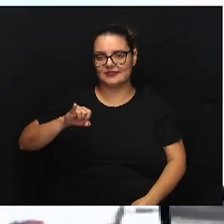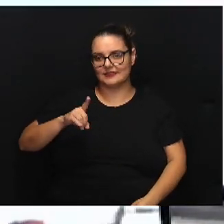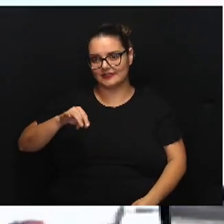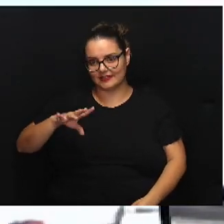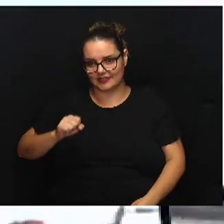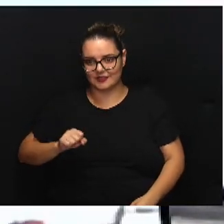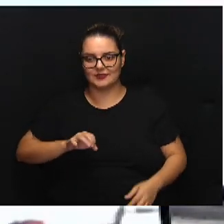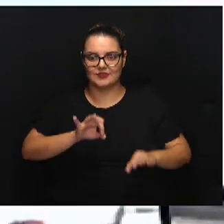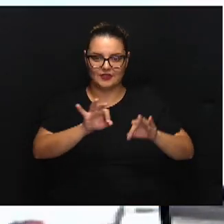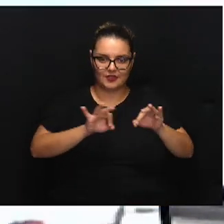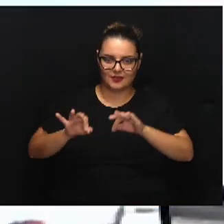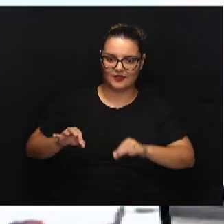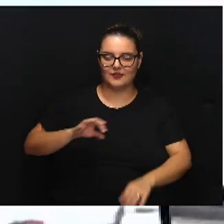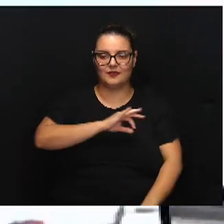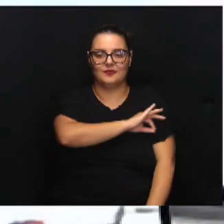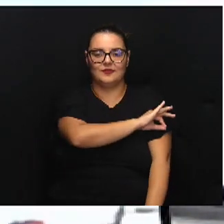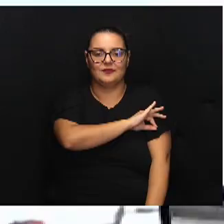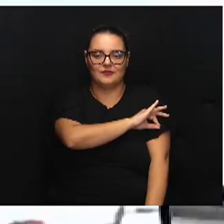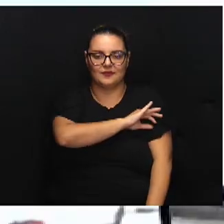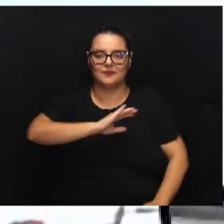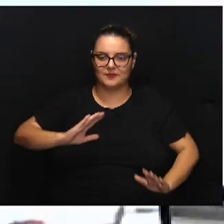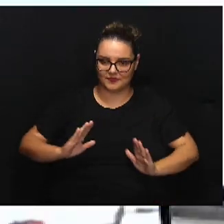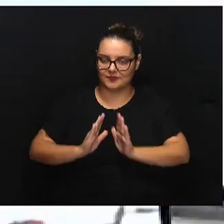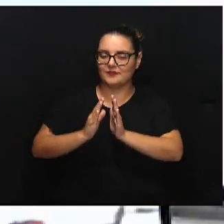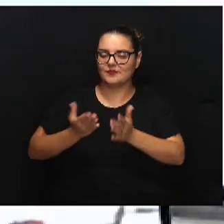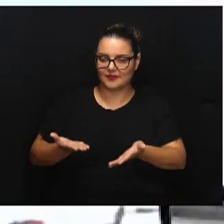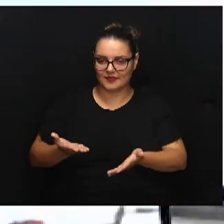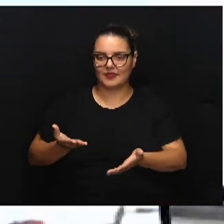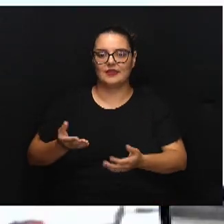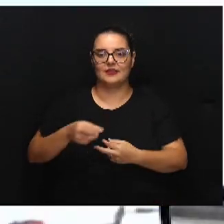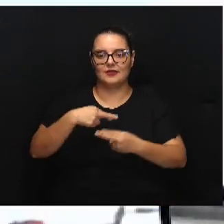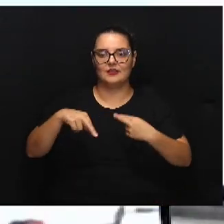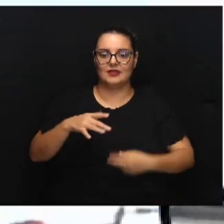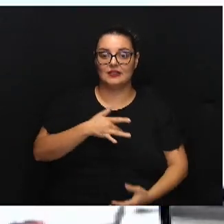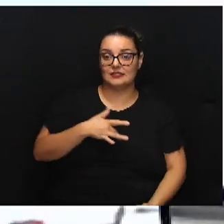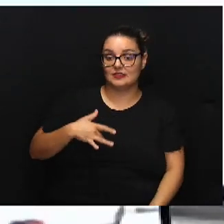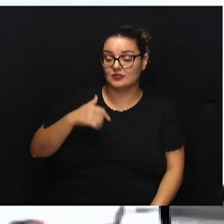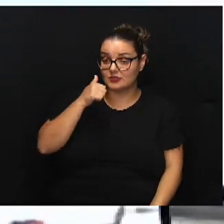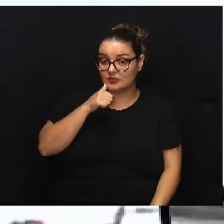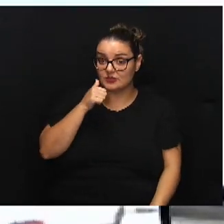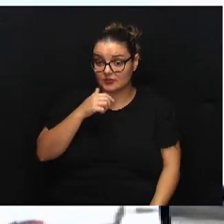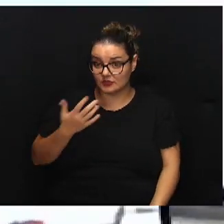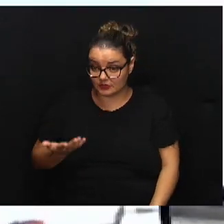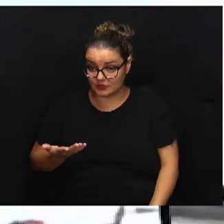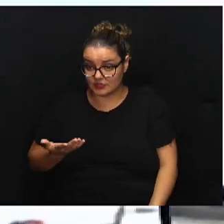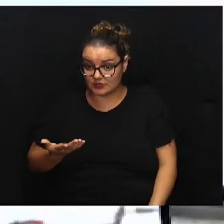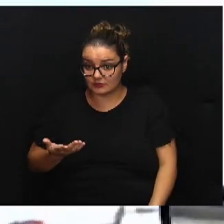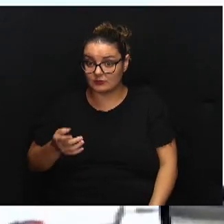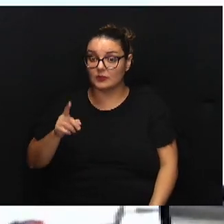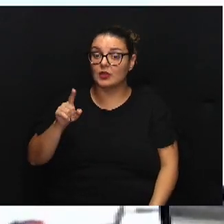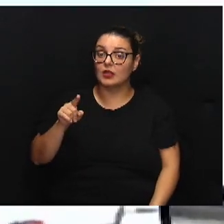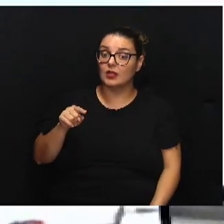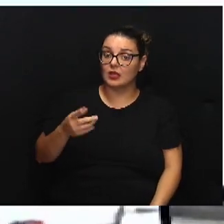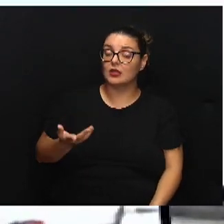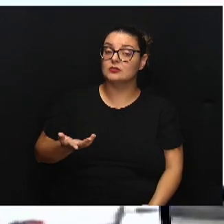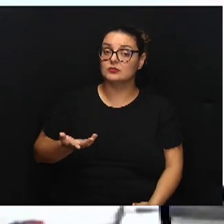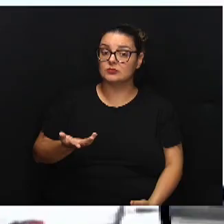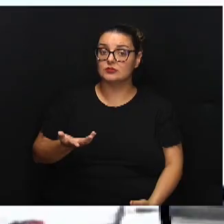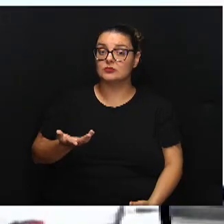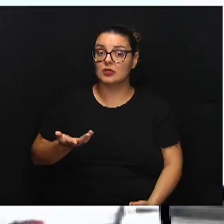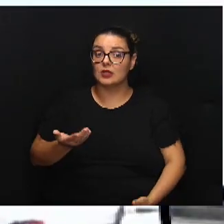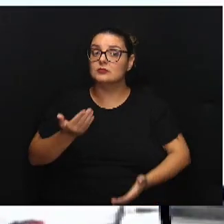na prefeitura, né, está à frente aí da questão da saúde da mulher, que é